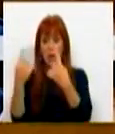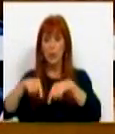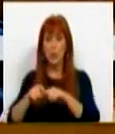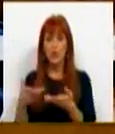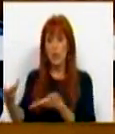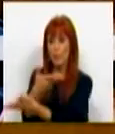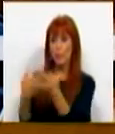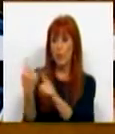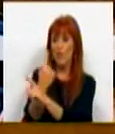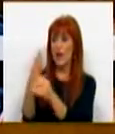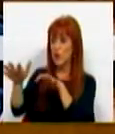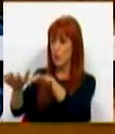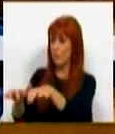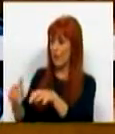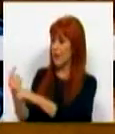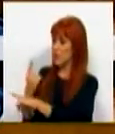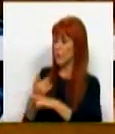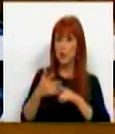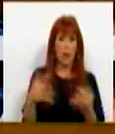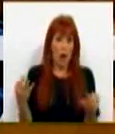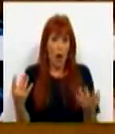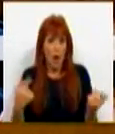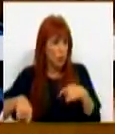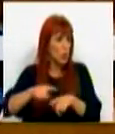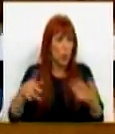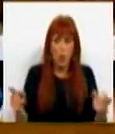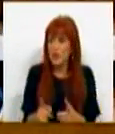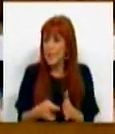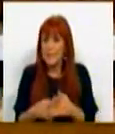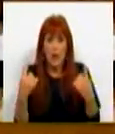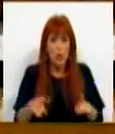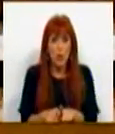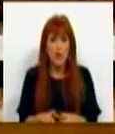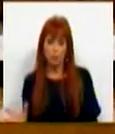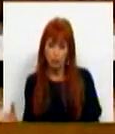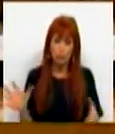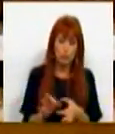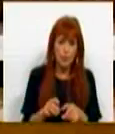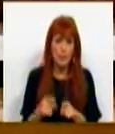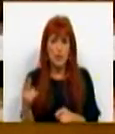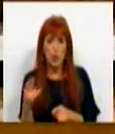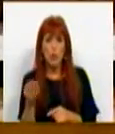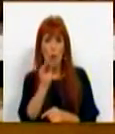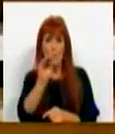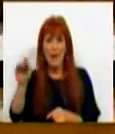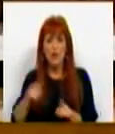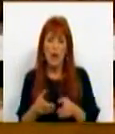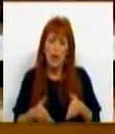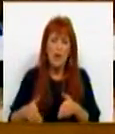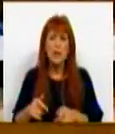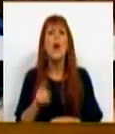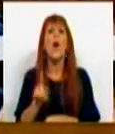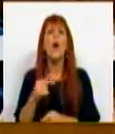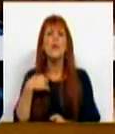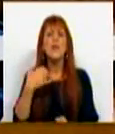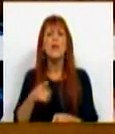de interparlamentares, e é evidente para todos a necessidade de completar a União Bancária e de caminhar